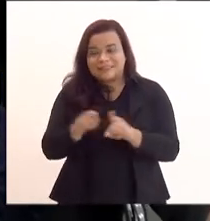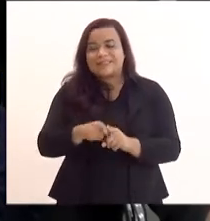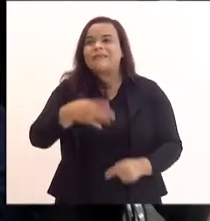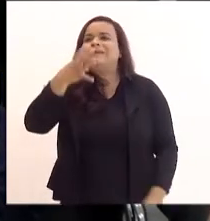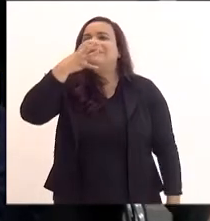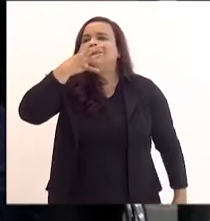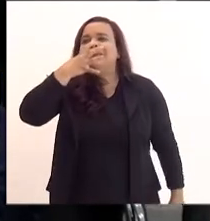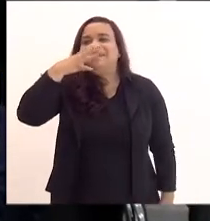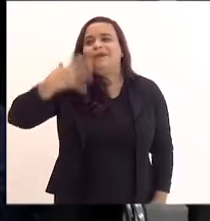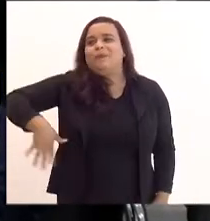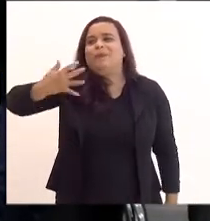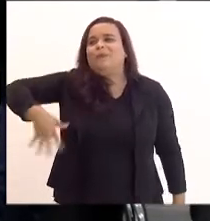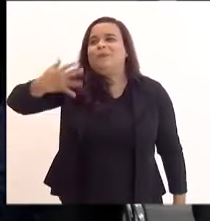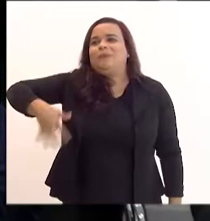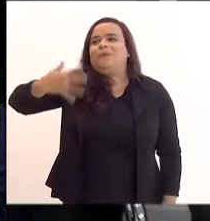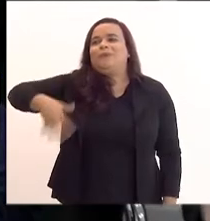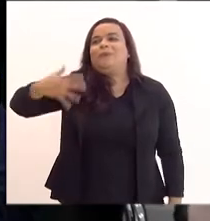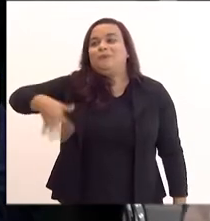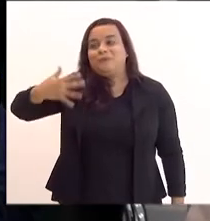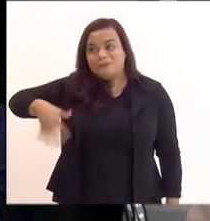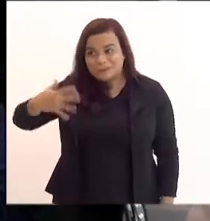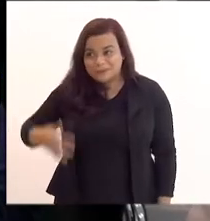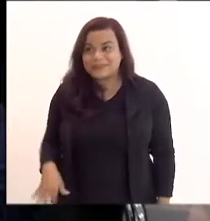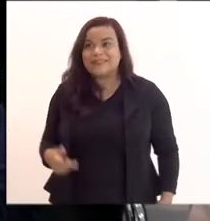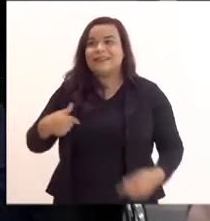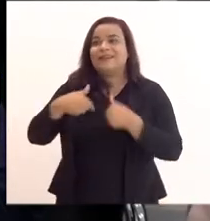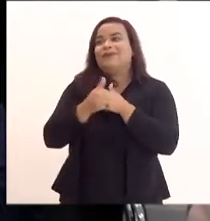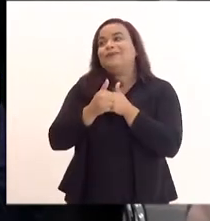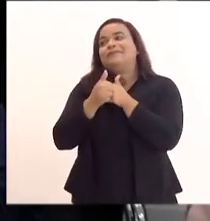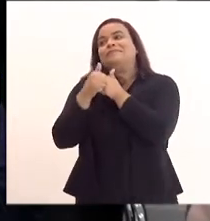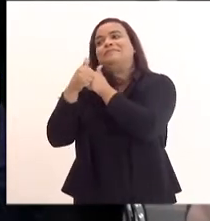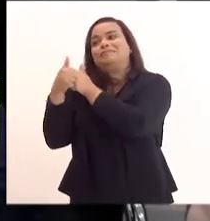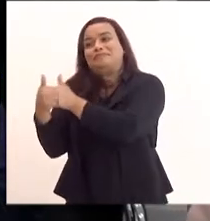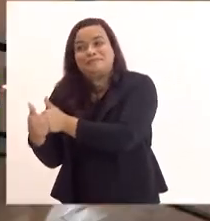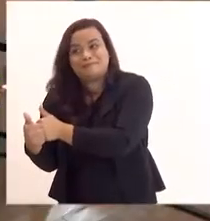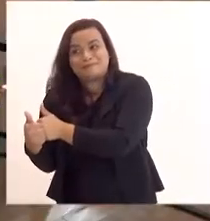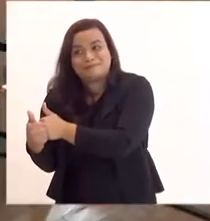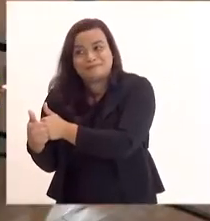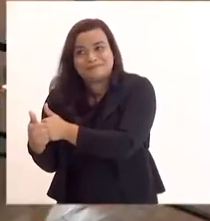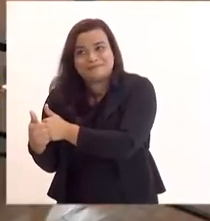parecer, eu vou acompanhar. Vou botar no Tribunal de Contas.